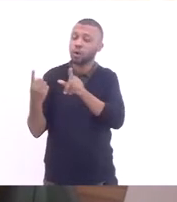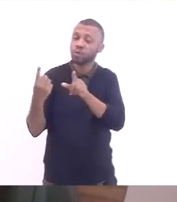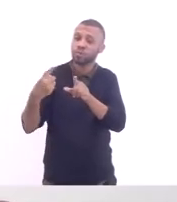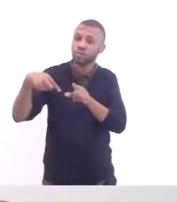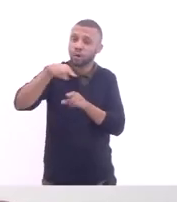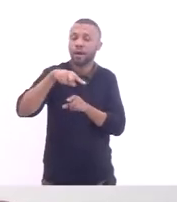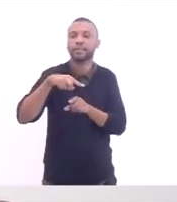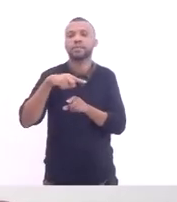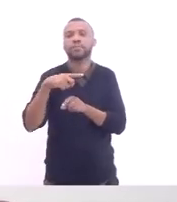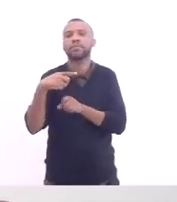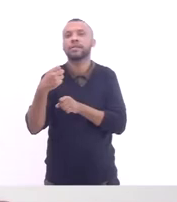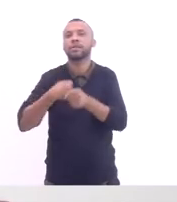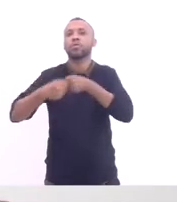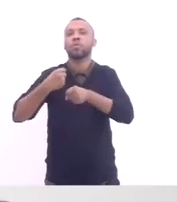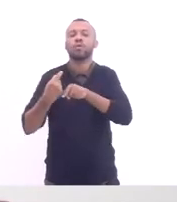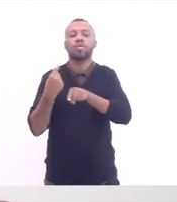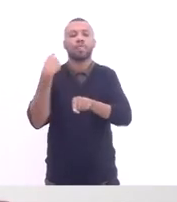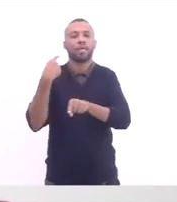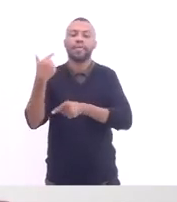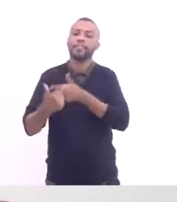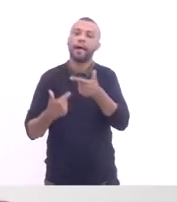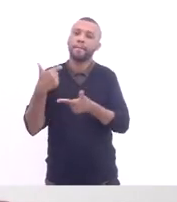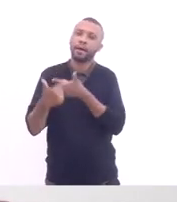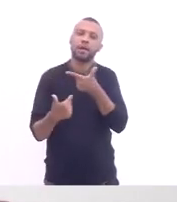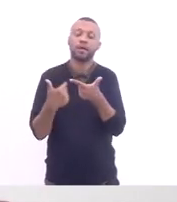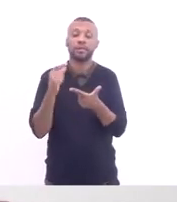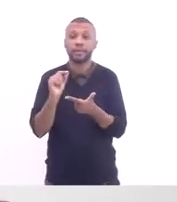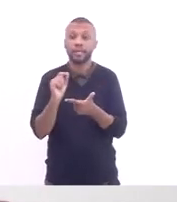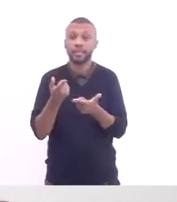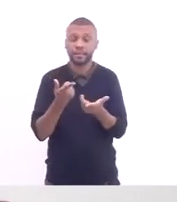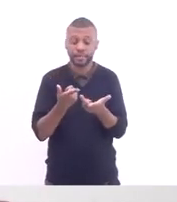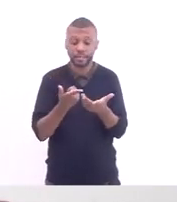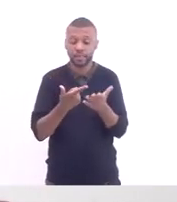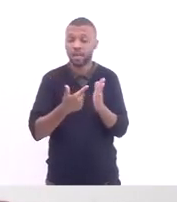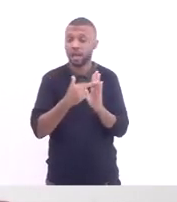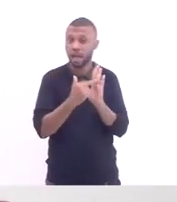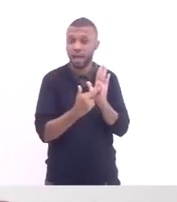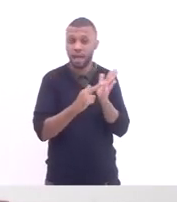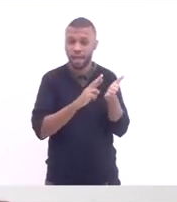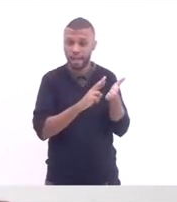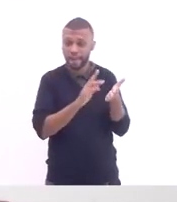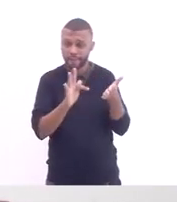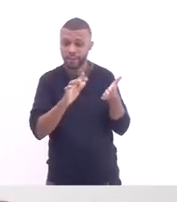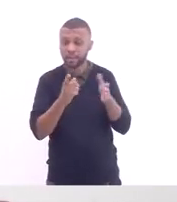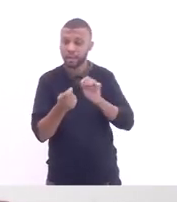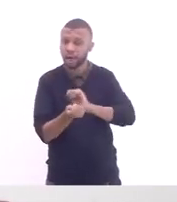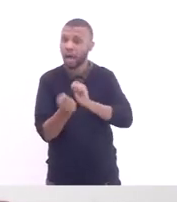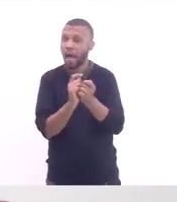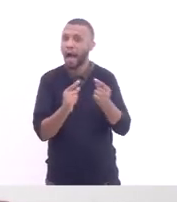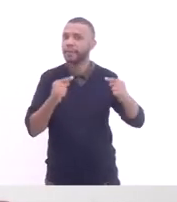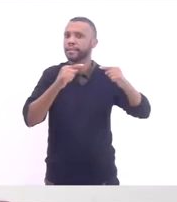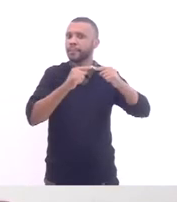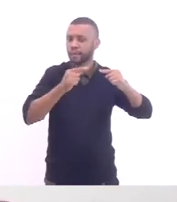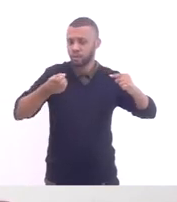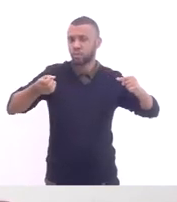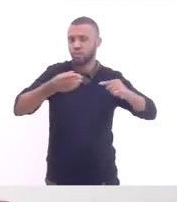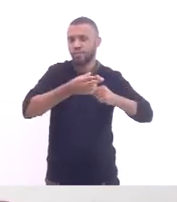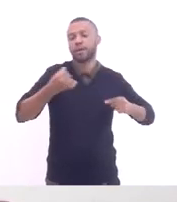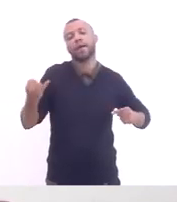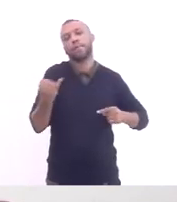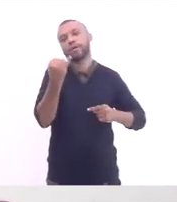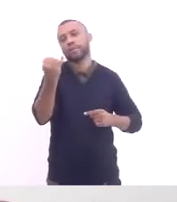ano passado, trabalhando para que esse regime de recuperação fiscal seja homologado, que é tão importante para o Estado, para dar um ambiente